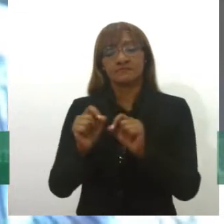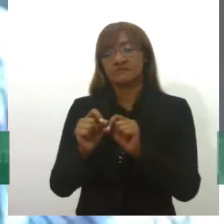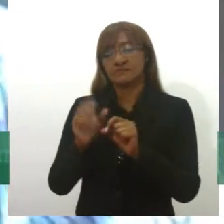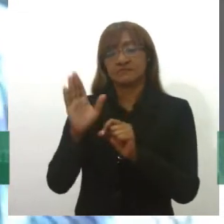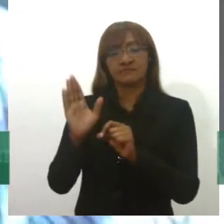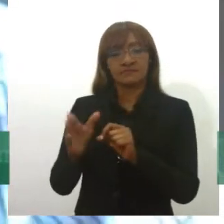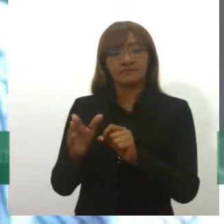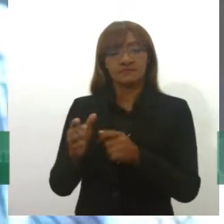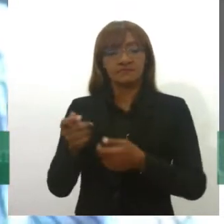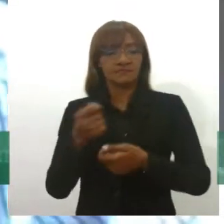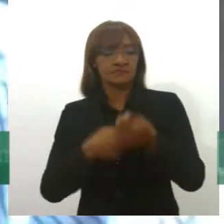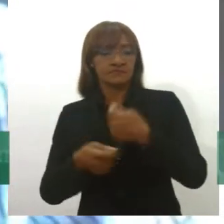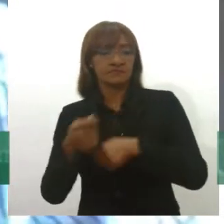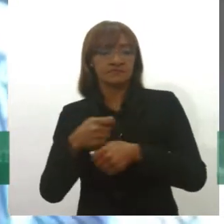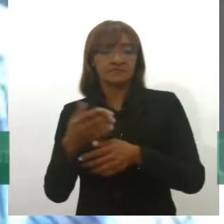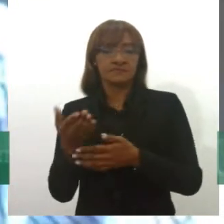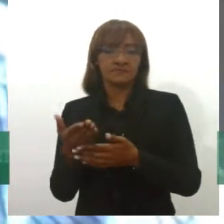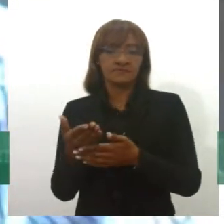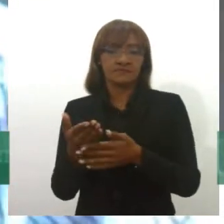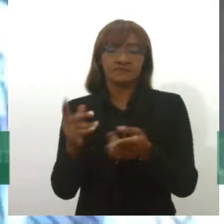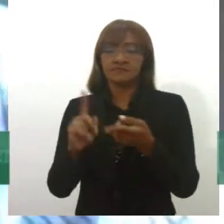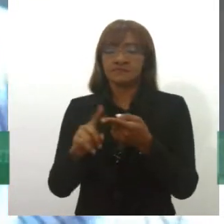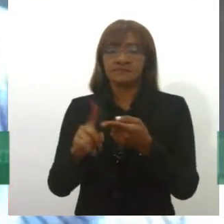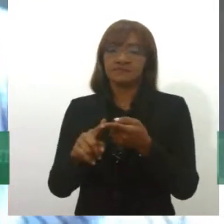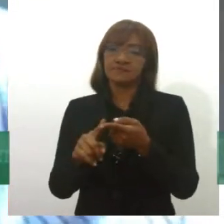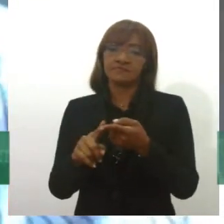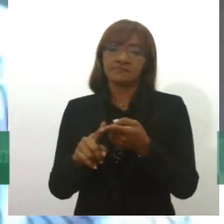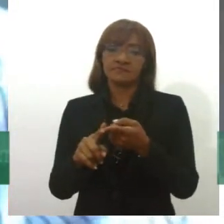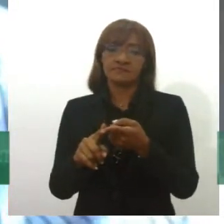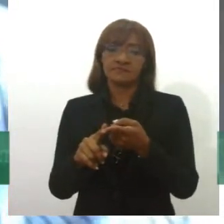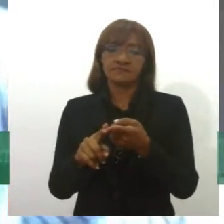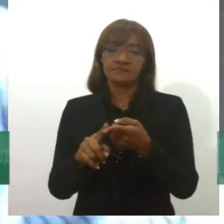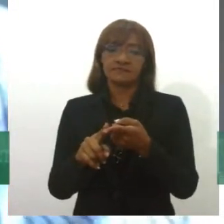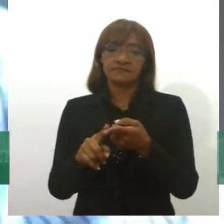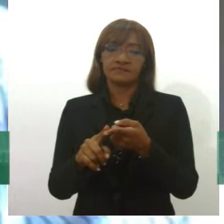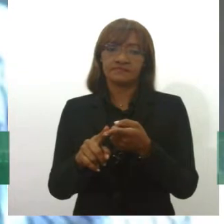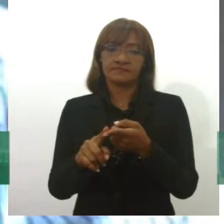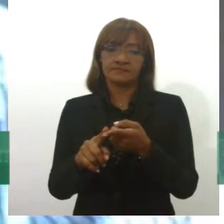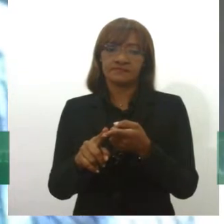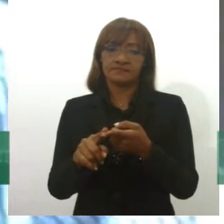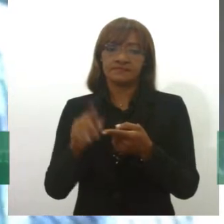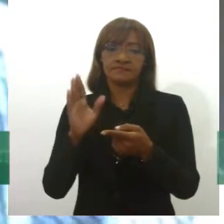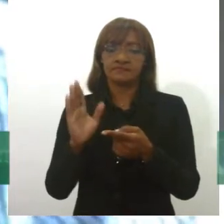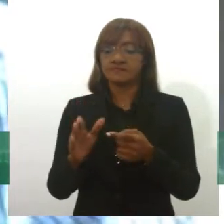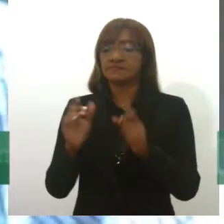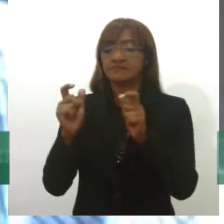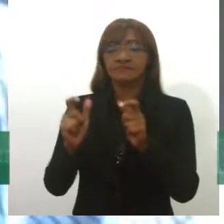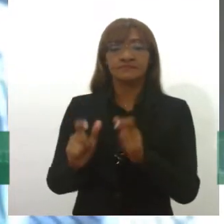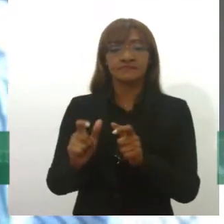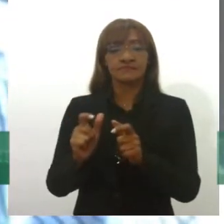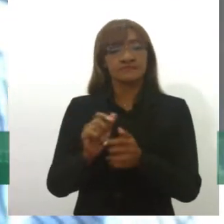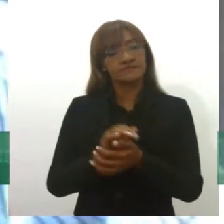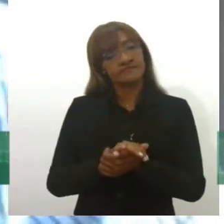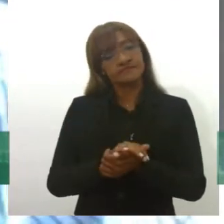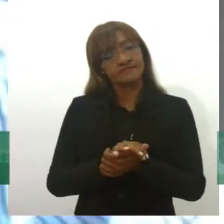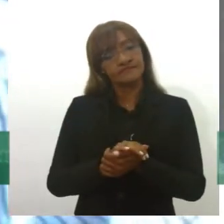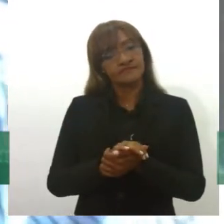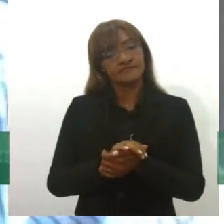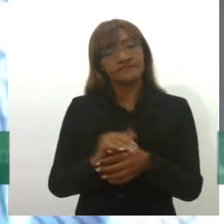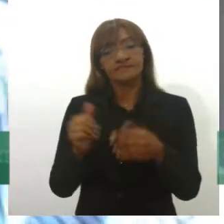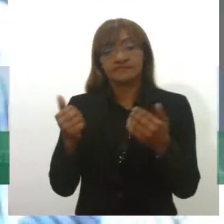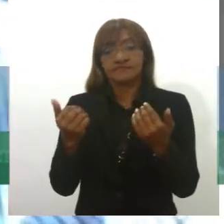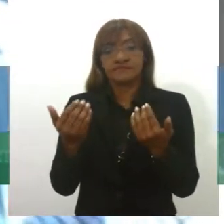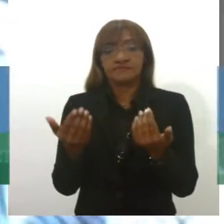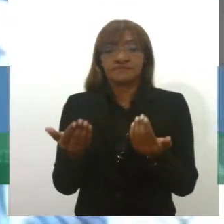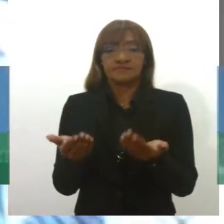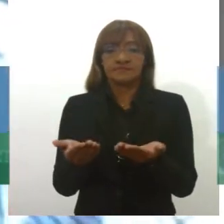mercado internacional e a instabilidade, do câmbio. Então,